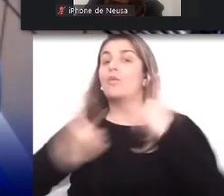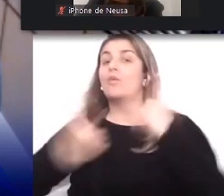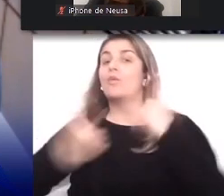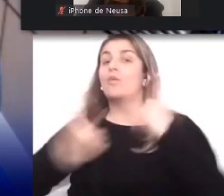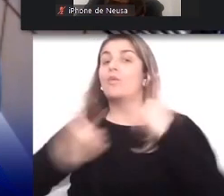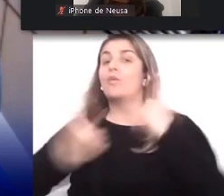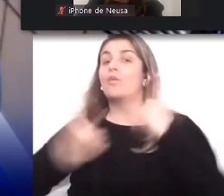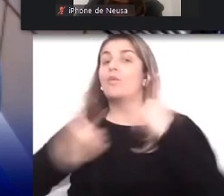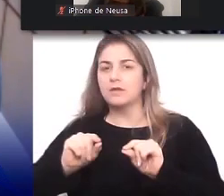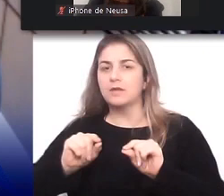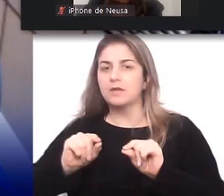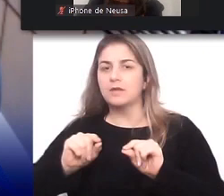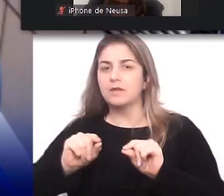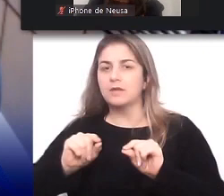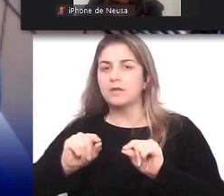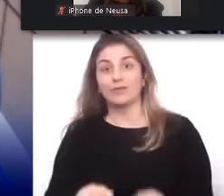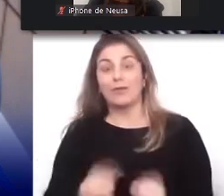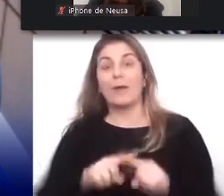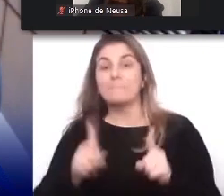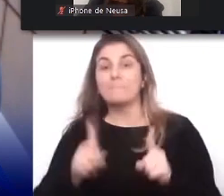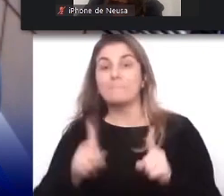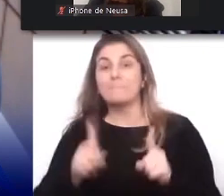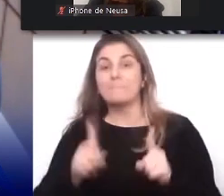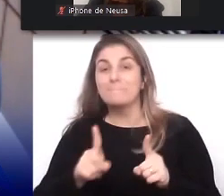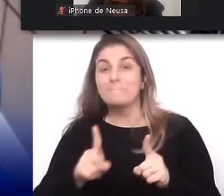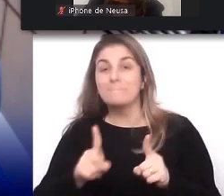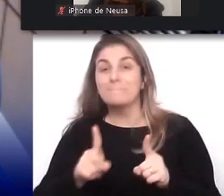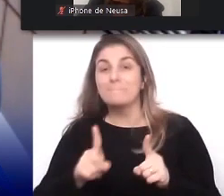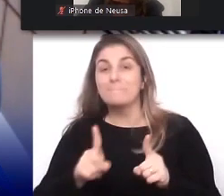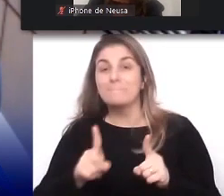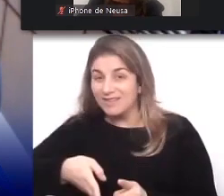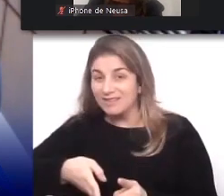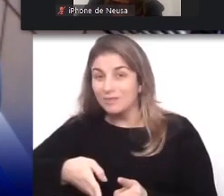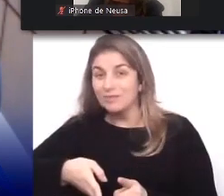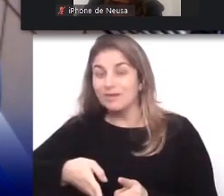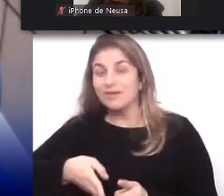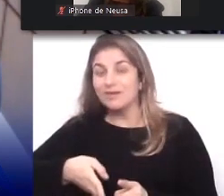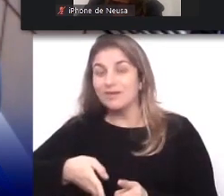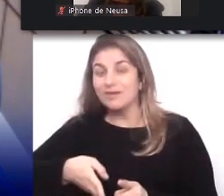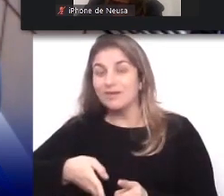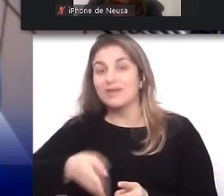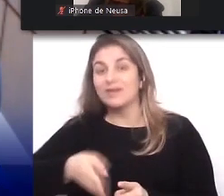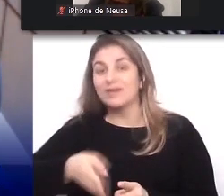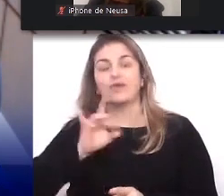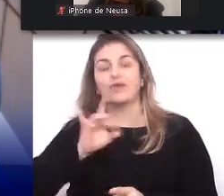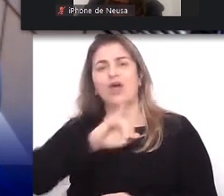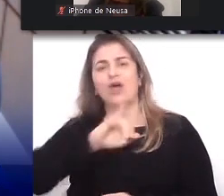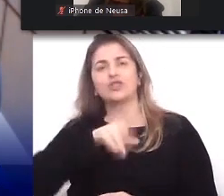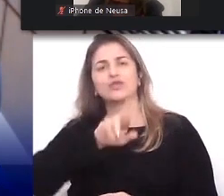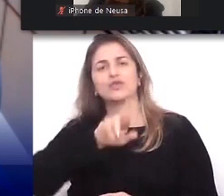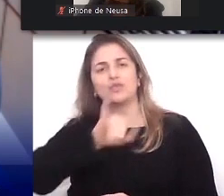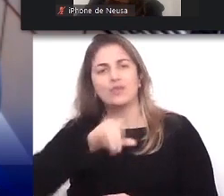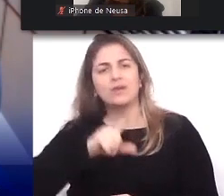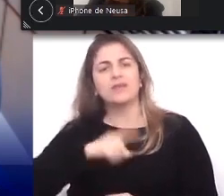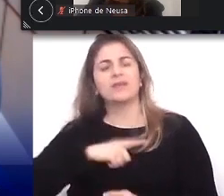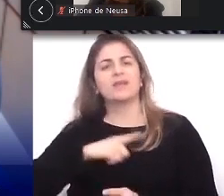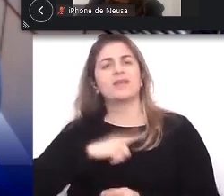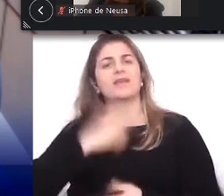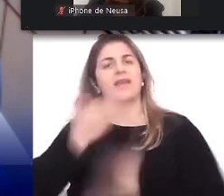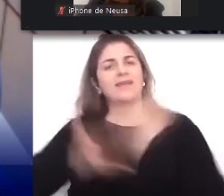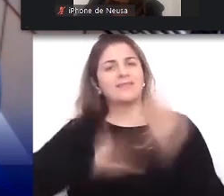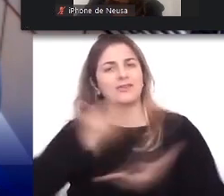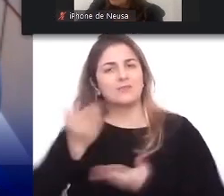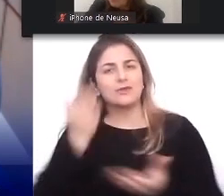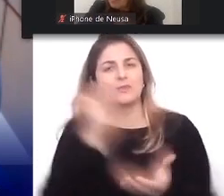bem. Mas vamos manter a essência do ato, porque essa é a essência do próprio direito penal, do próprio